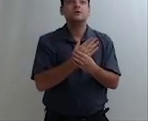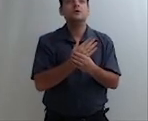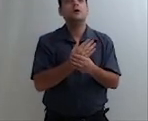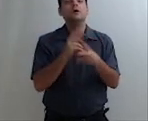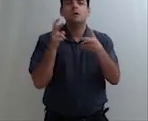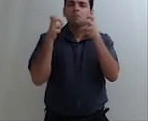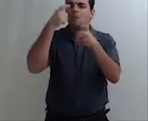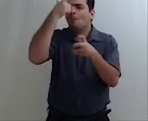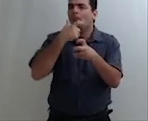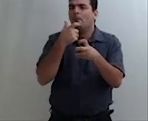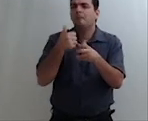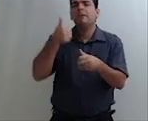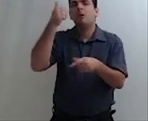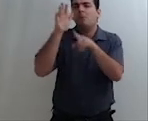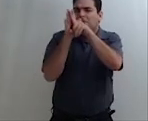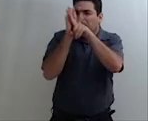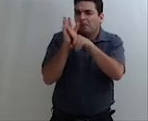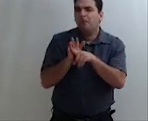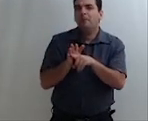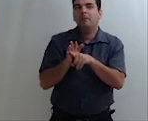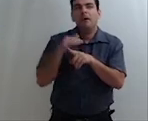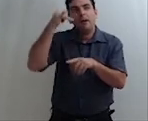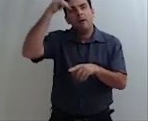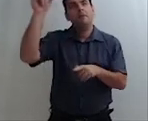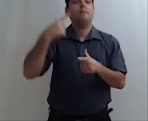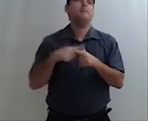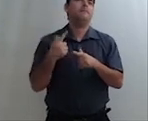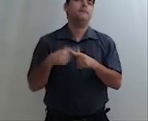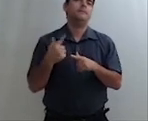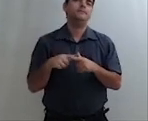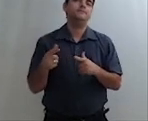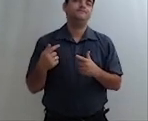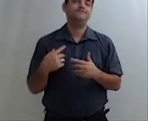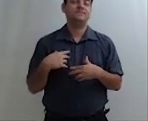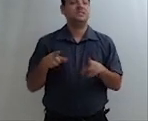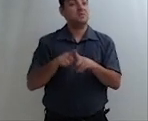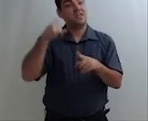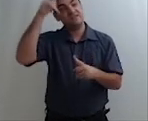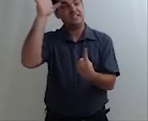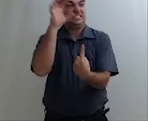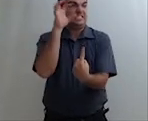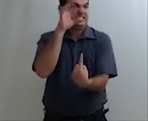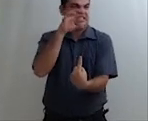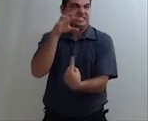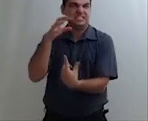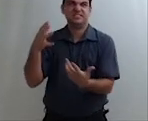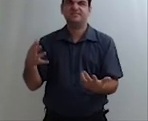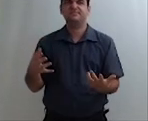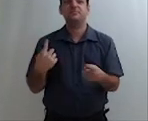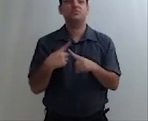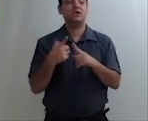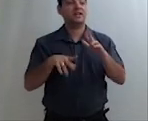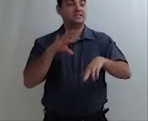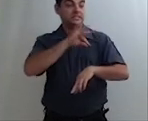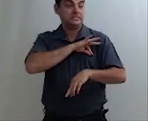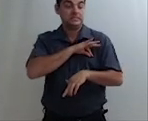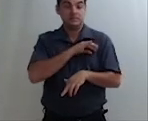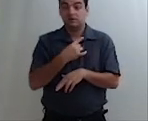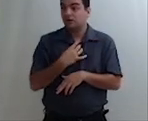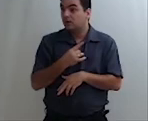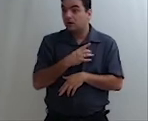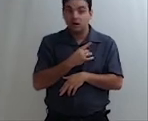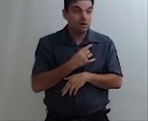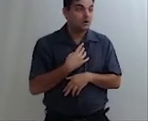E aí sim livre de eventuais pressões que podemos imaginar eh no ambiente da delegacia Aí sim se